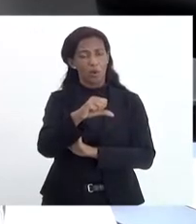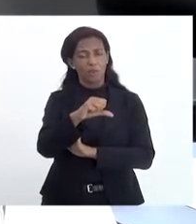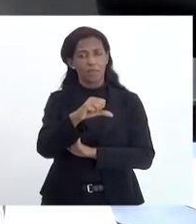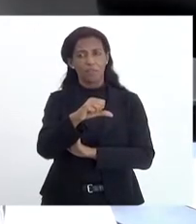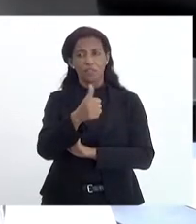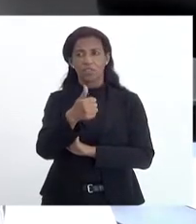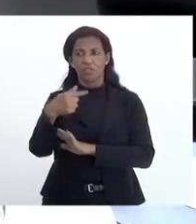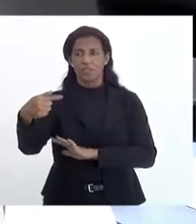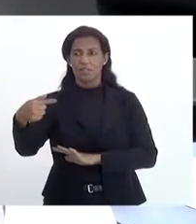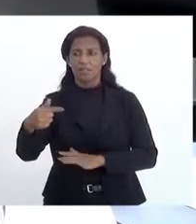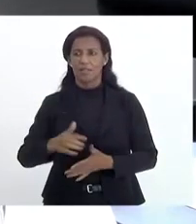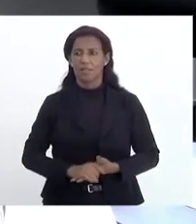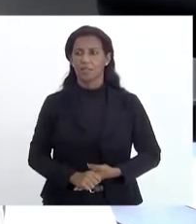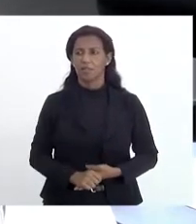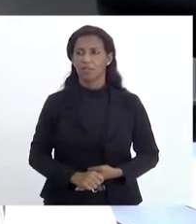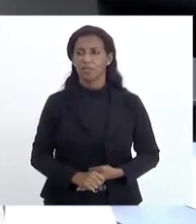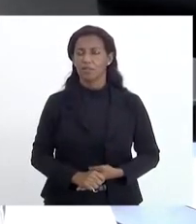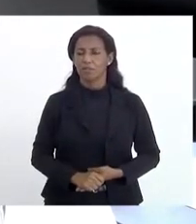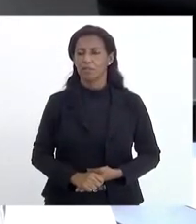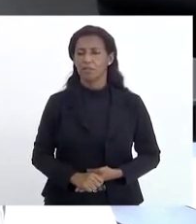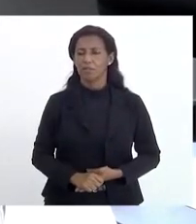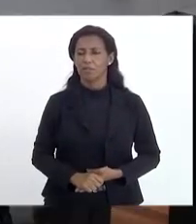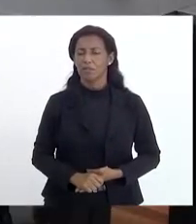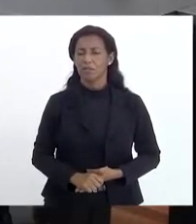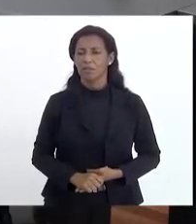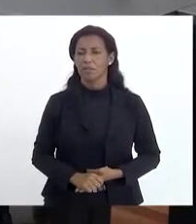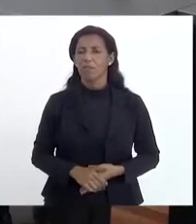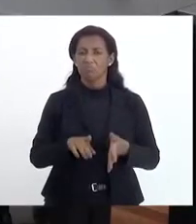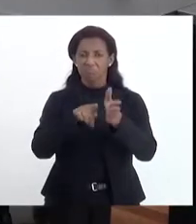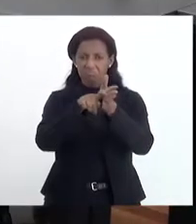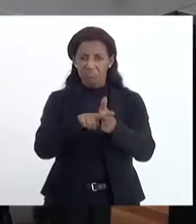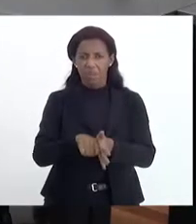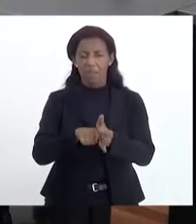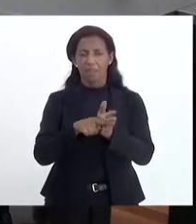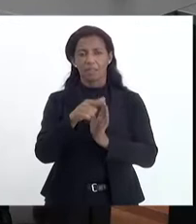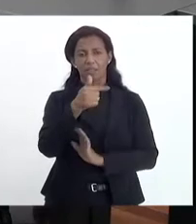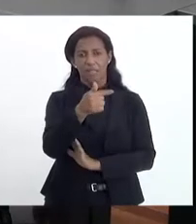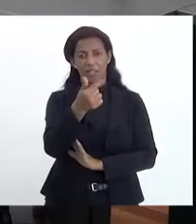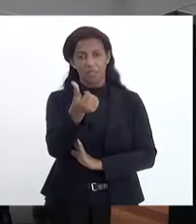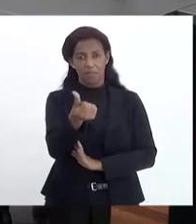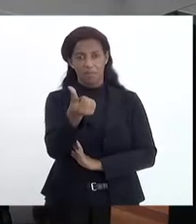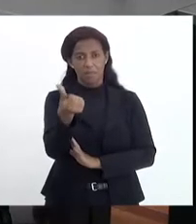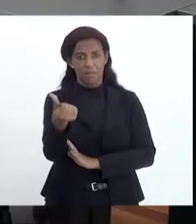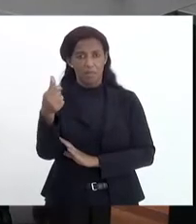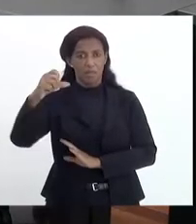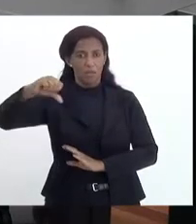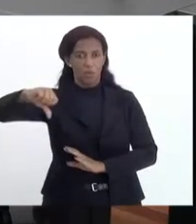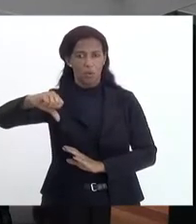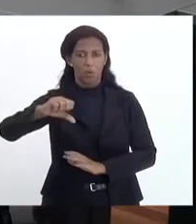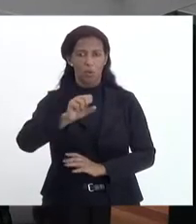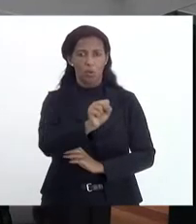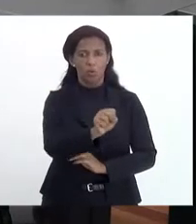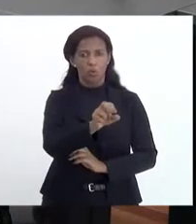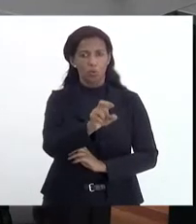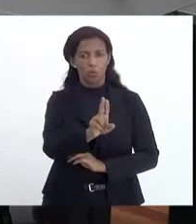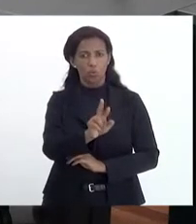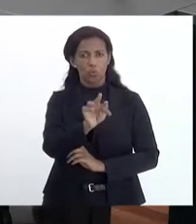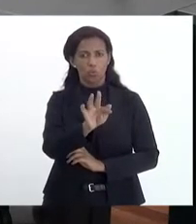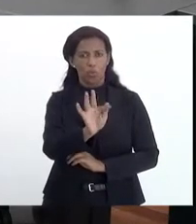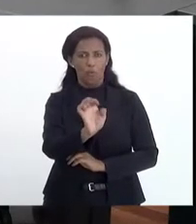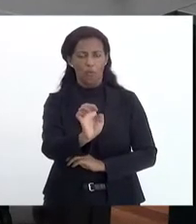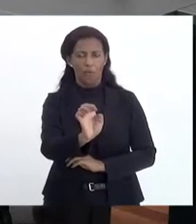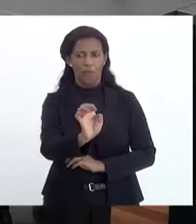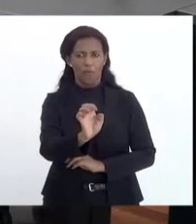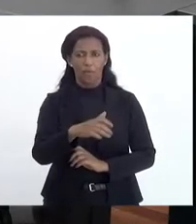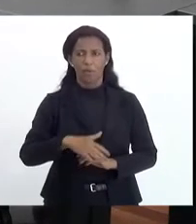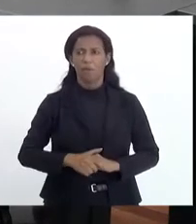Só checar aí, por favor. Aqui, eu vou checar 7669. SURF patrimônio. Lá,